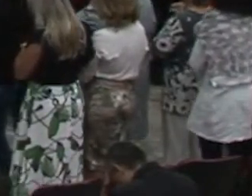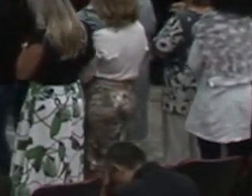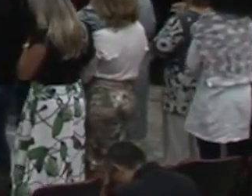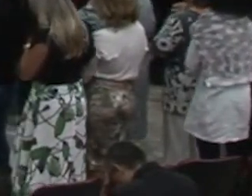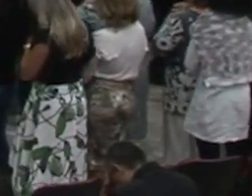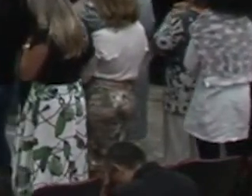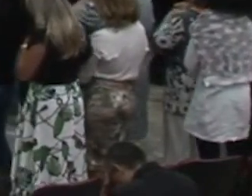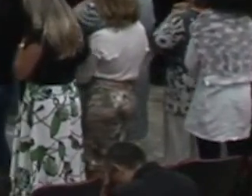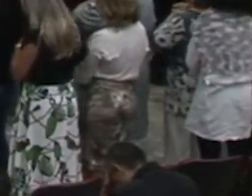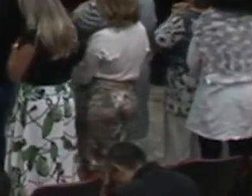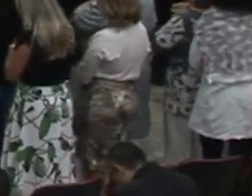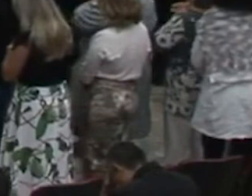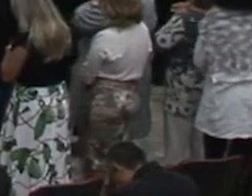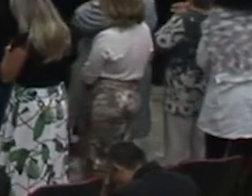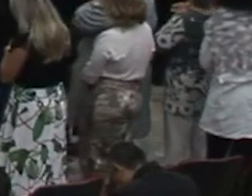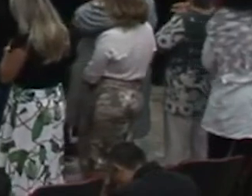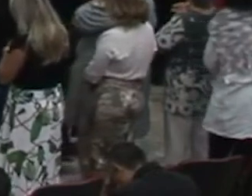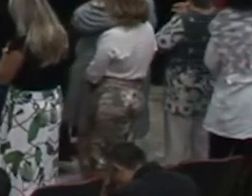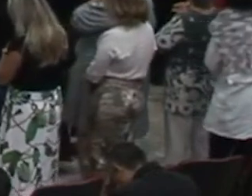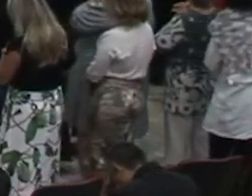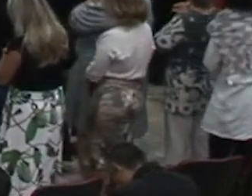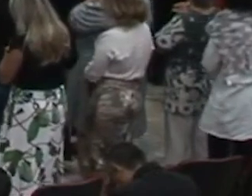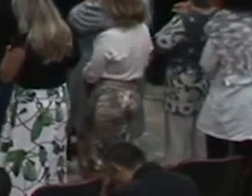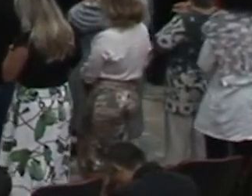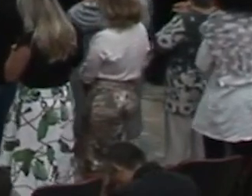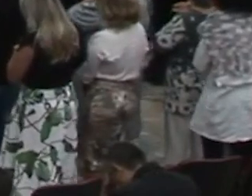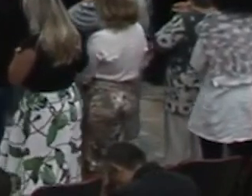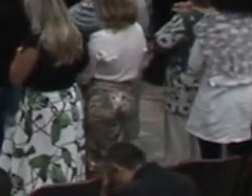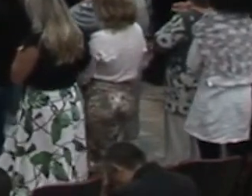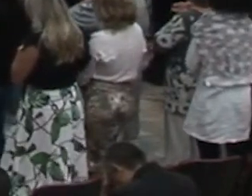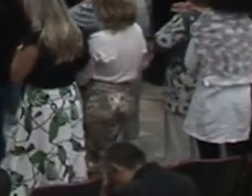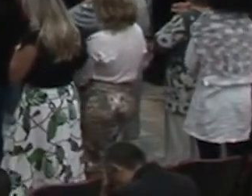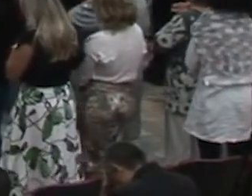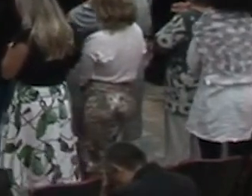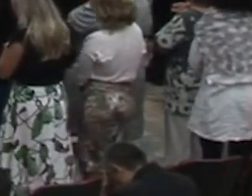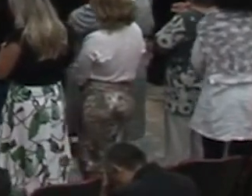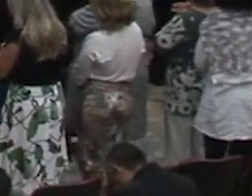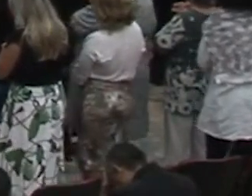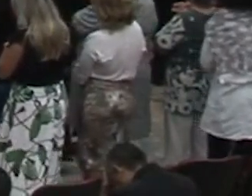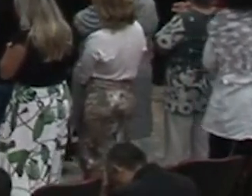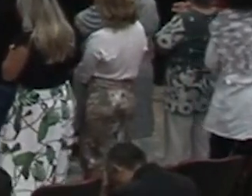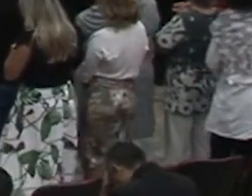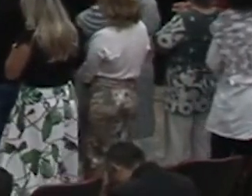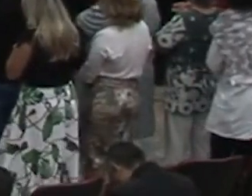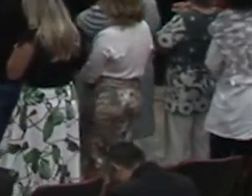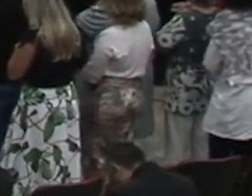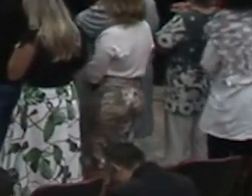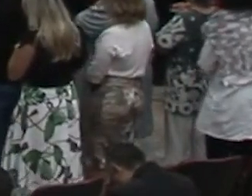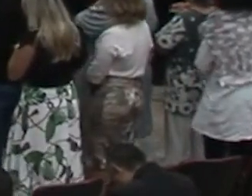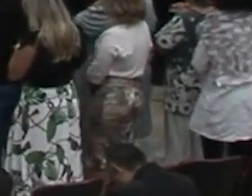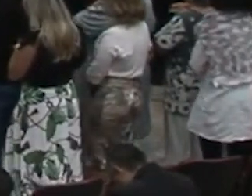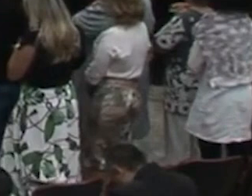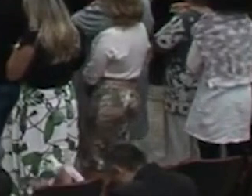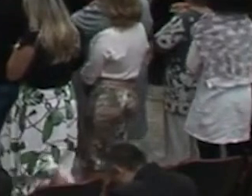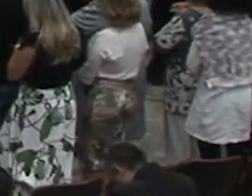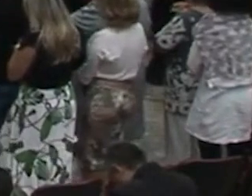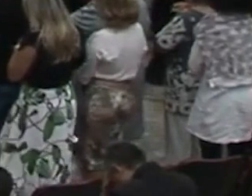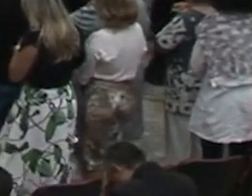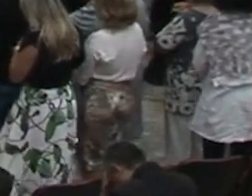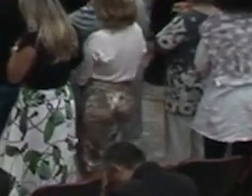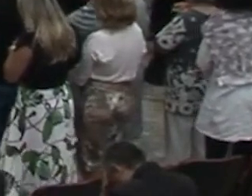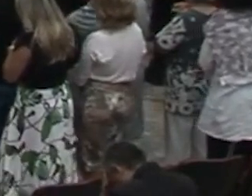Espírito Santo vai controlar e dirigir a tua mente não esses pensamentos não são de